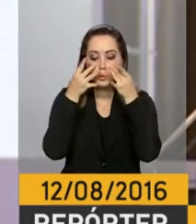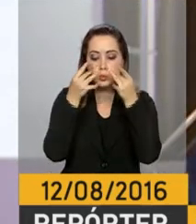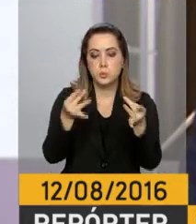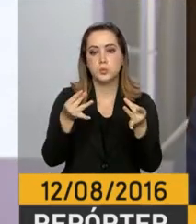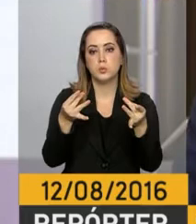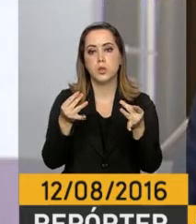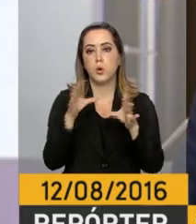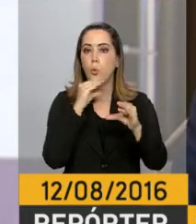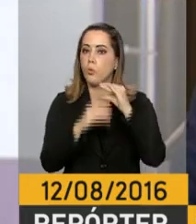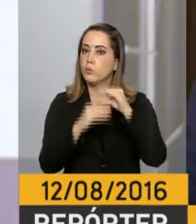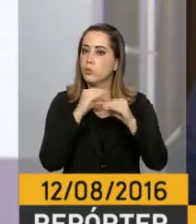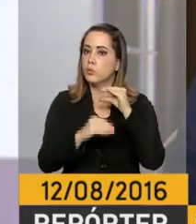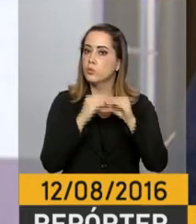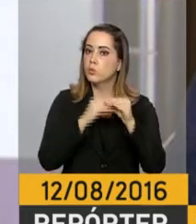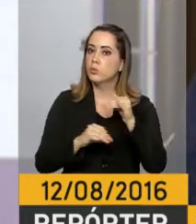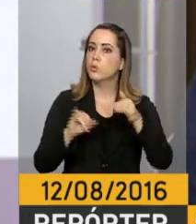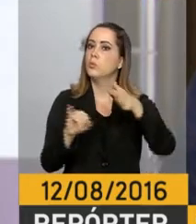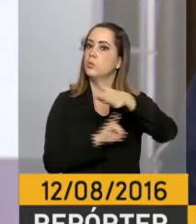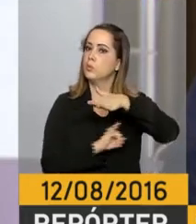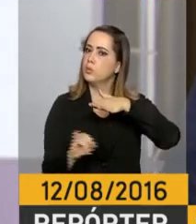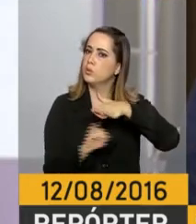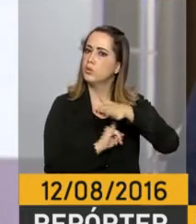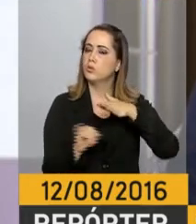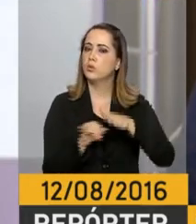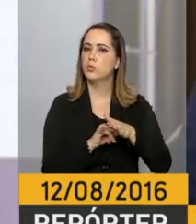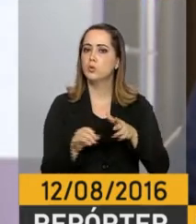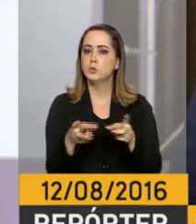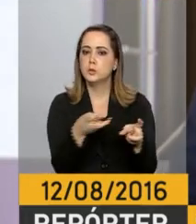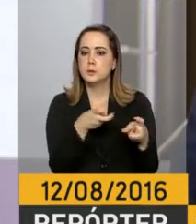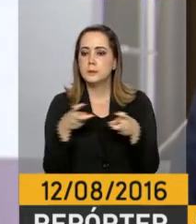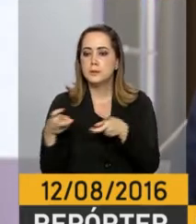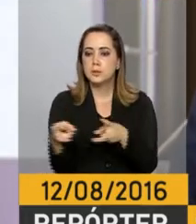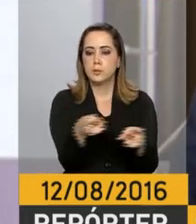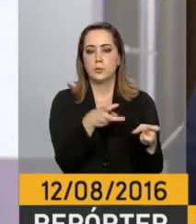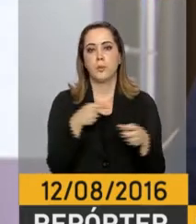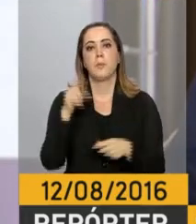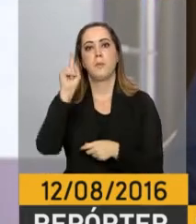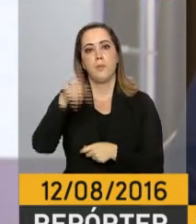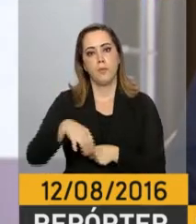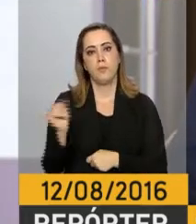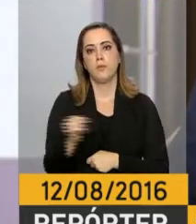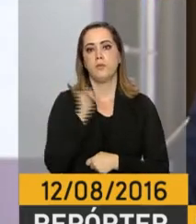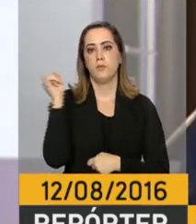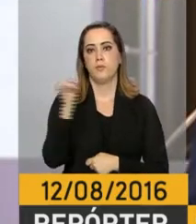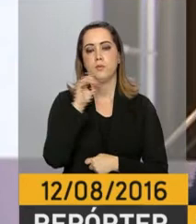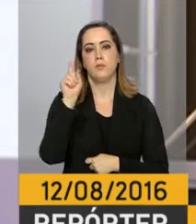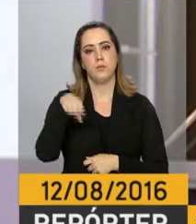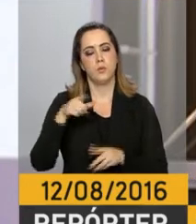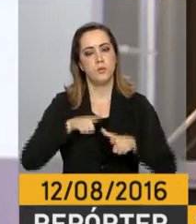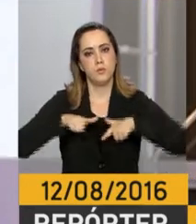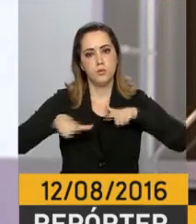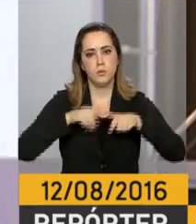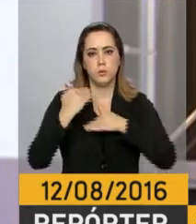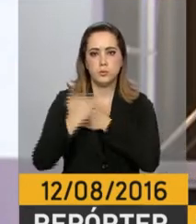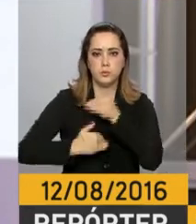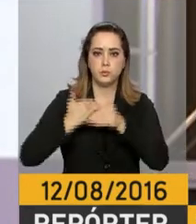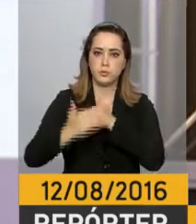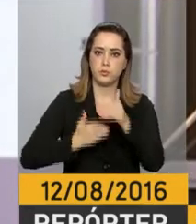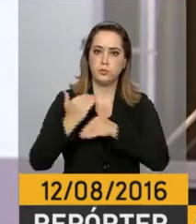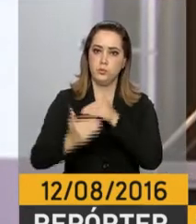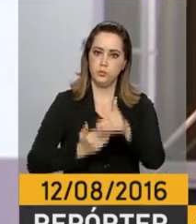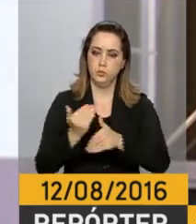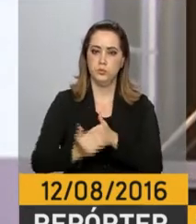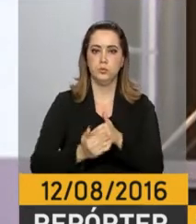comunicação institucional e ao gerenciamento das expectativas. Isso é fundamental e é um trabalho contínuo, não